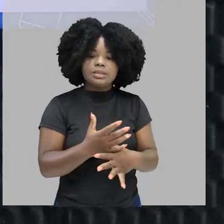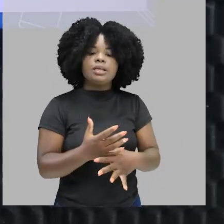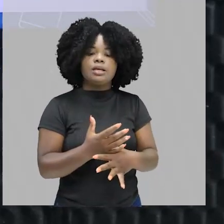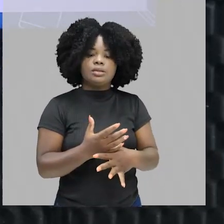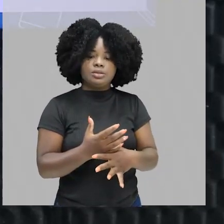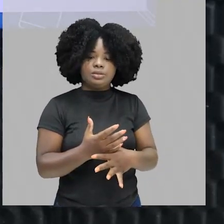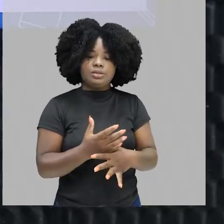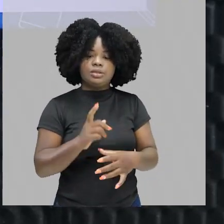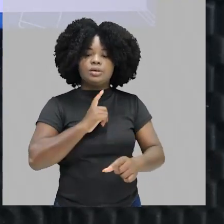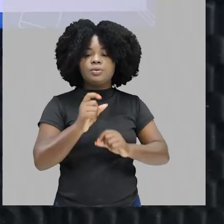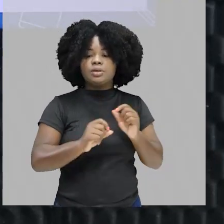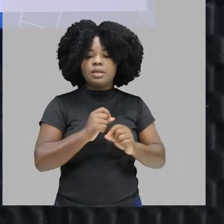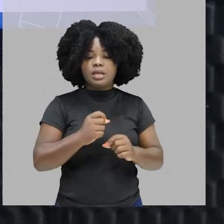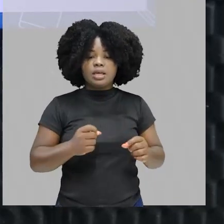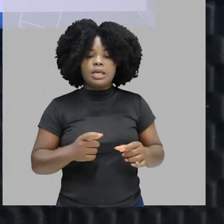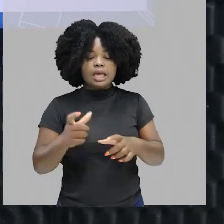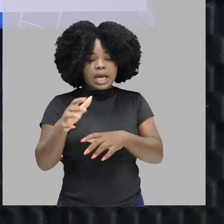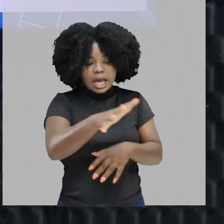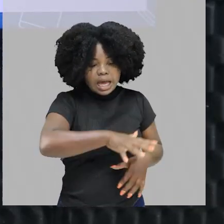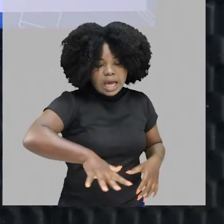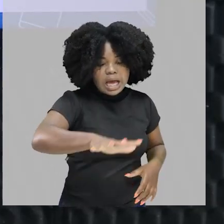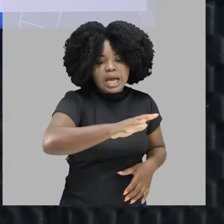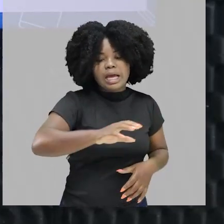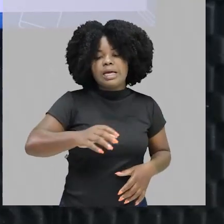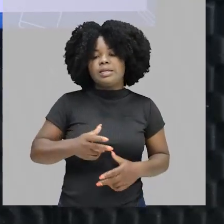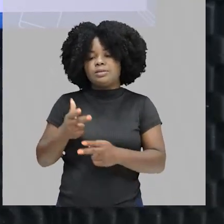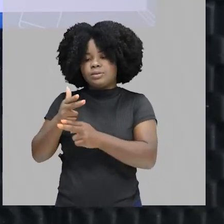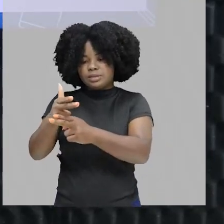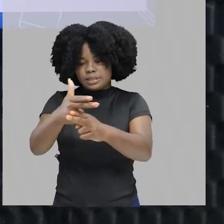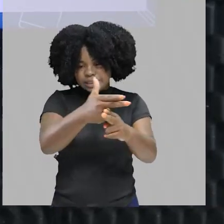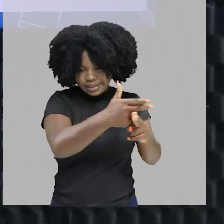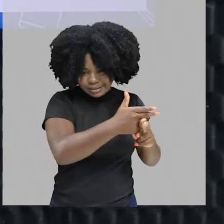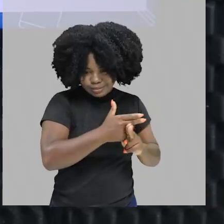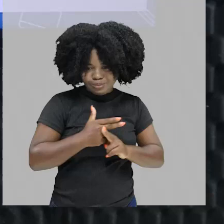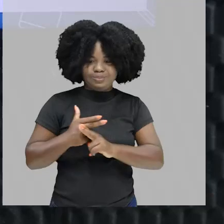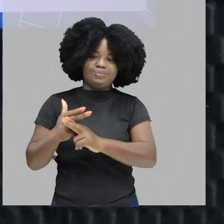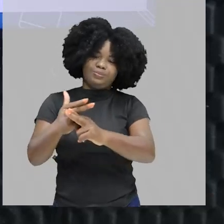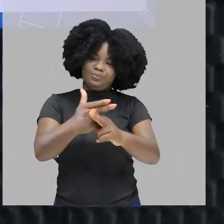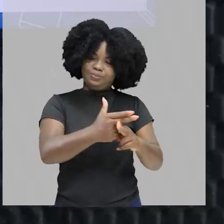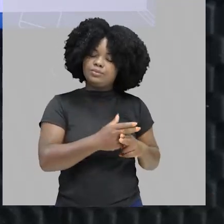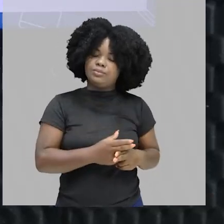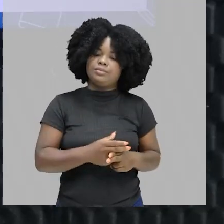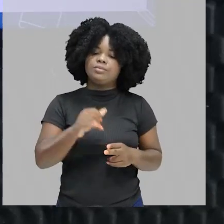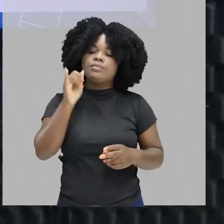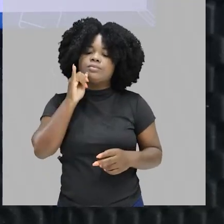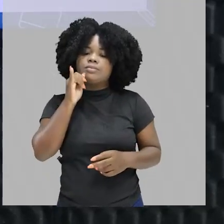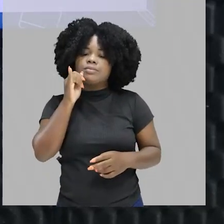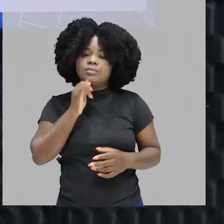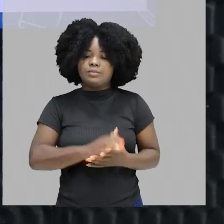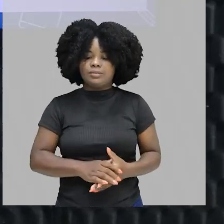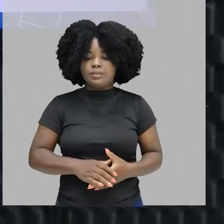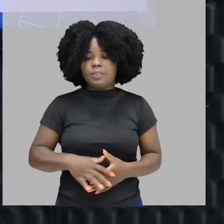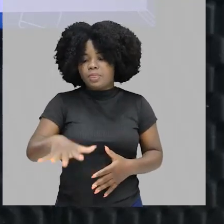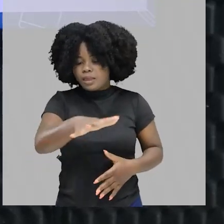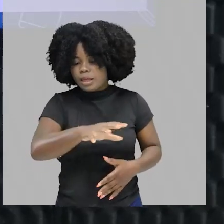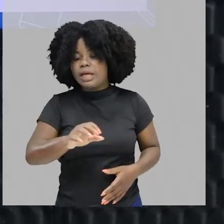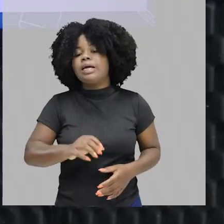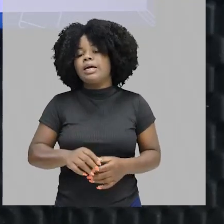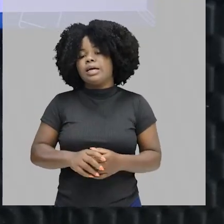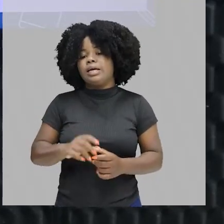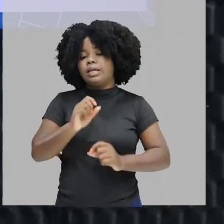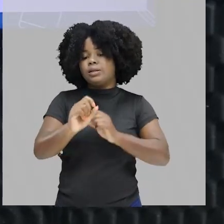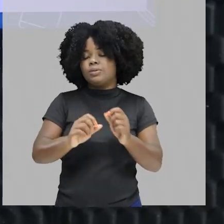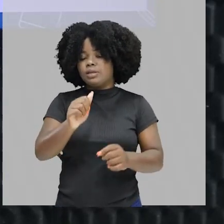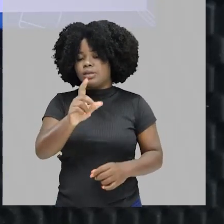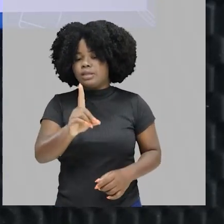cidades satélites, tá? Cidades como Planaltina, Diamantina, que vão ficar ao entorno de Brasília. Daí vem o nome, cidade satélite,